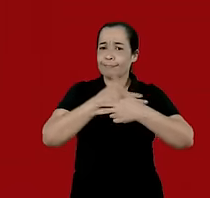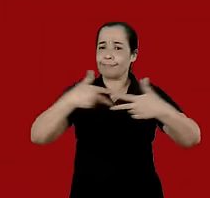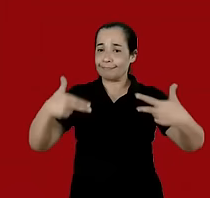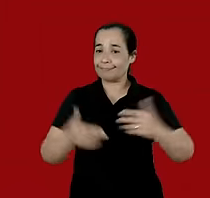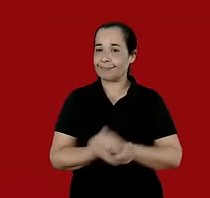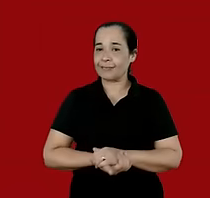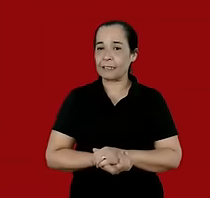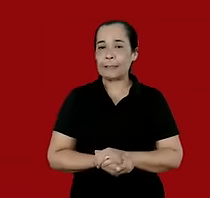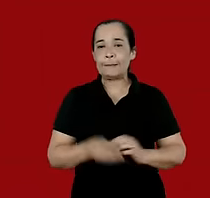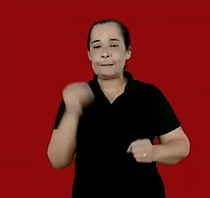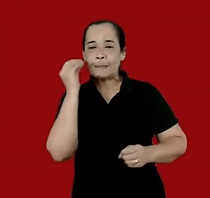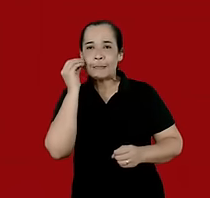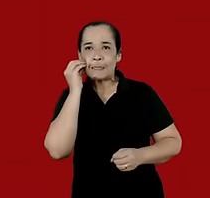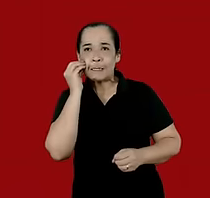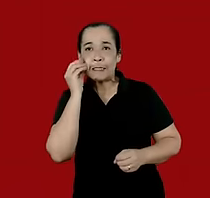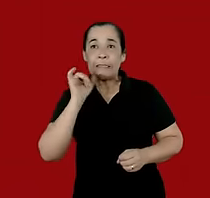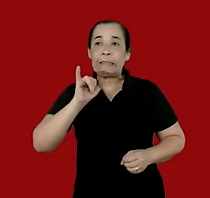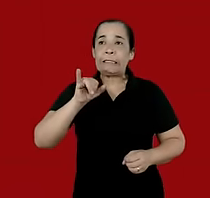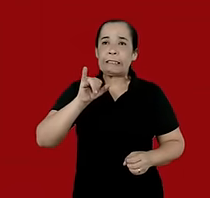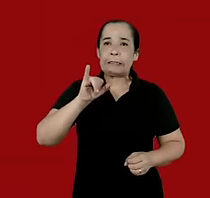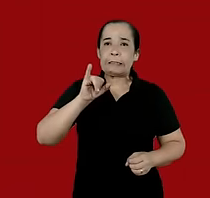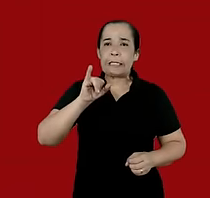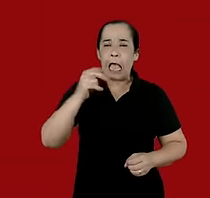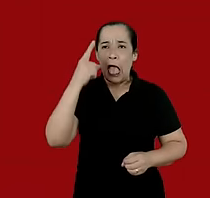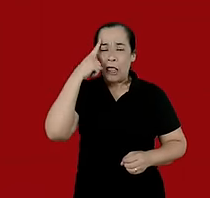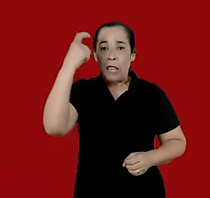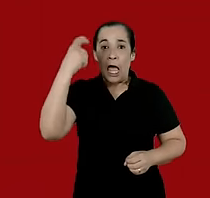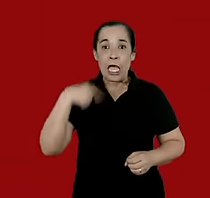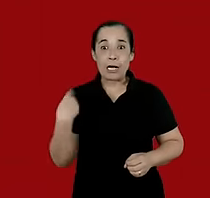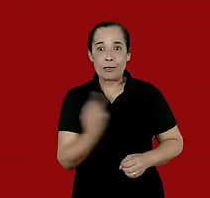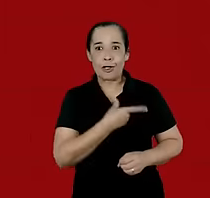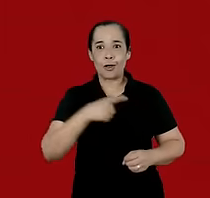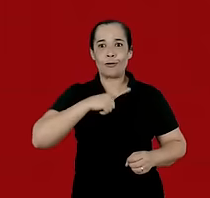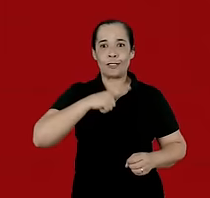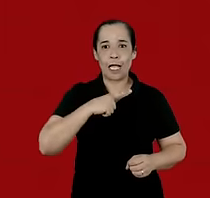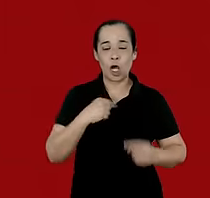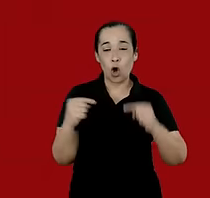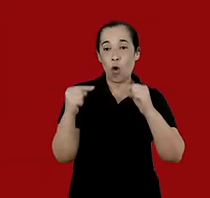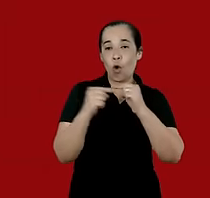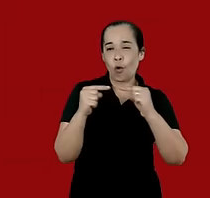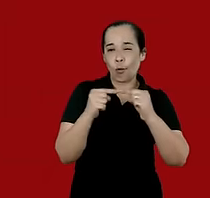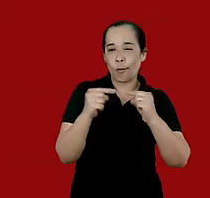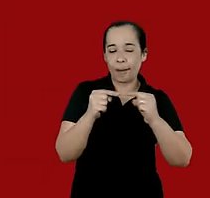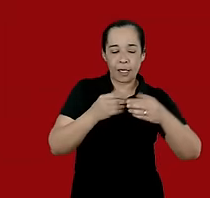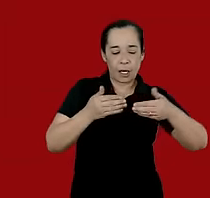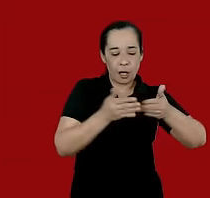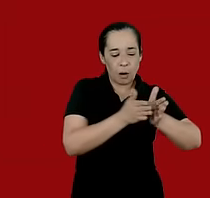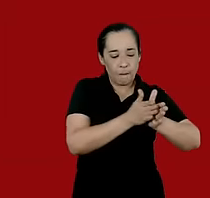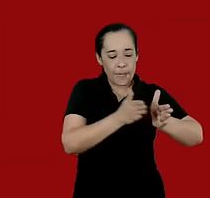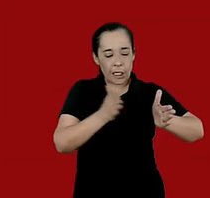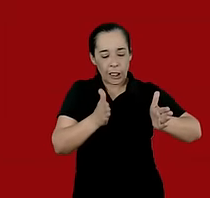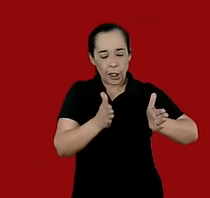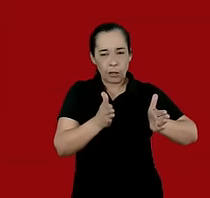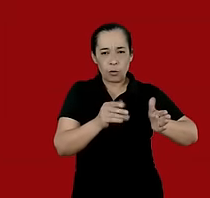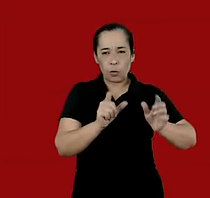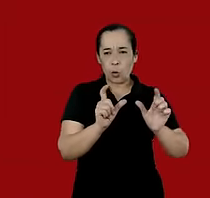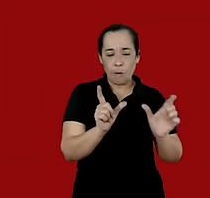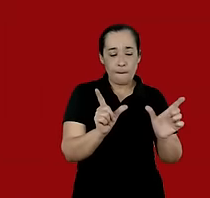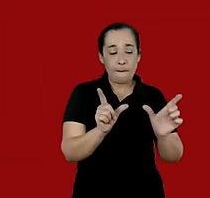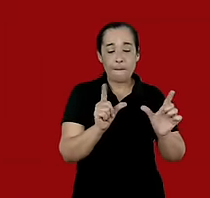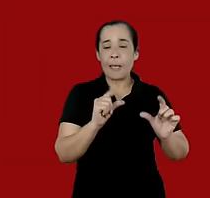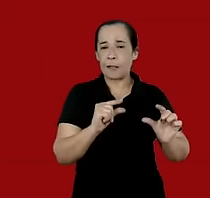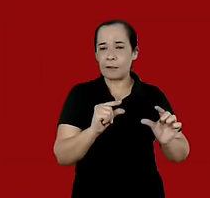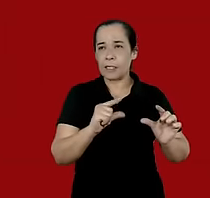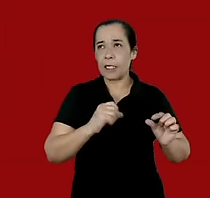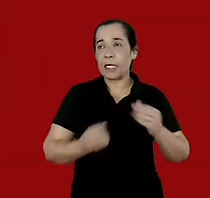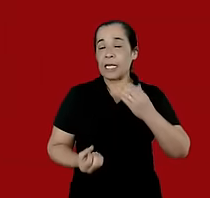se a tese que a gente tem tá validada compõe a carteira de papéis mais curtos faz Busca Heads cria índices de